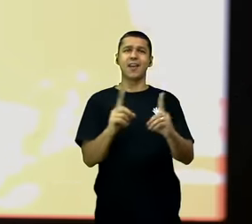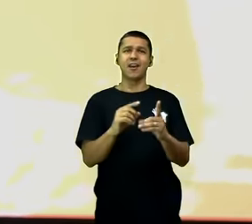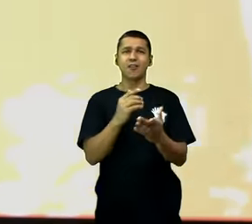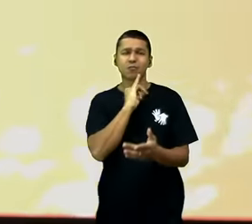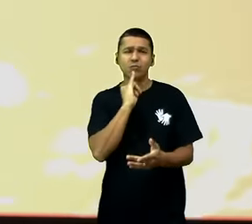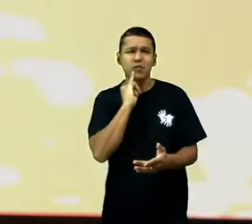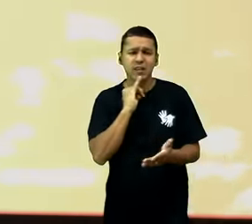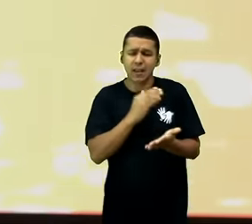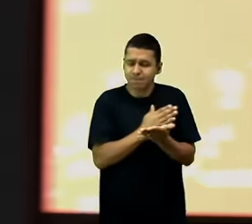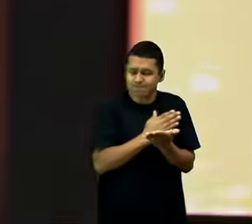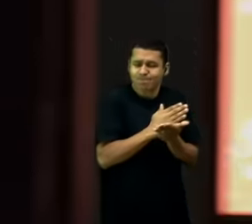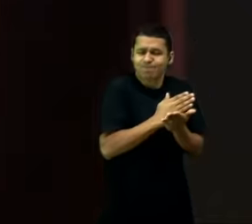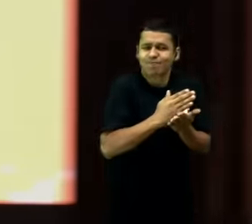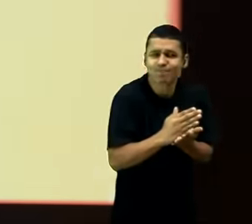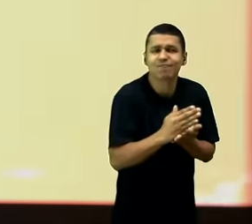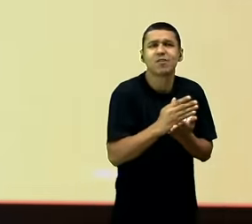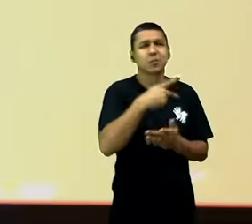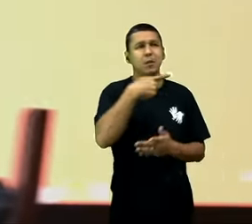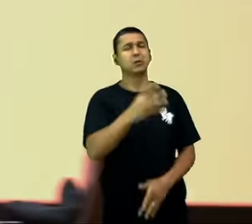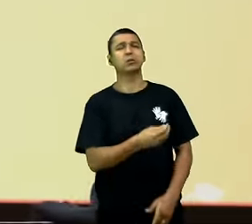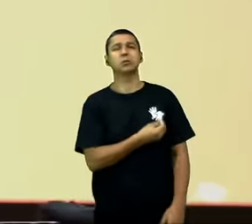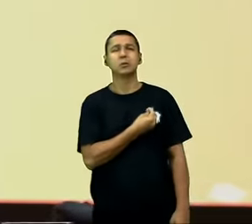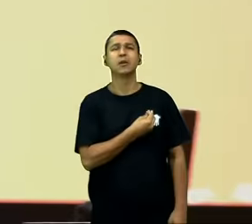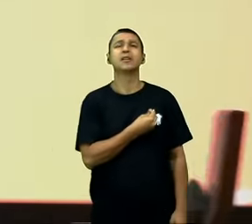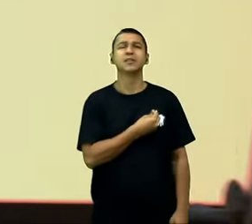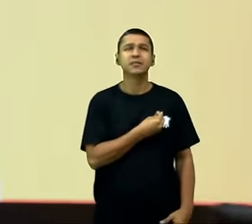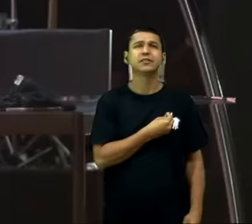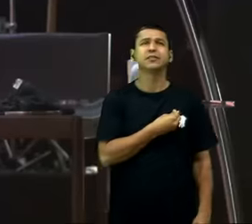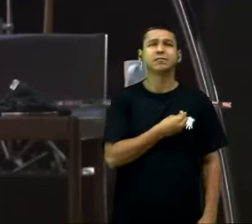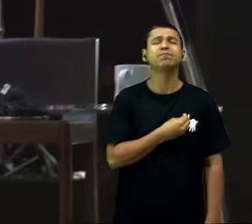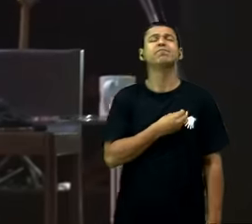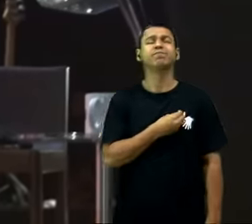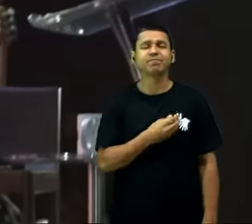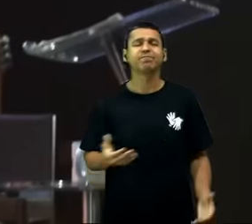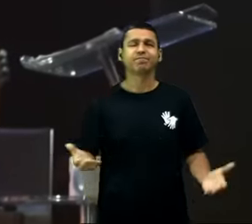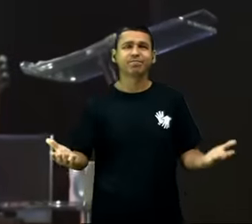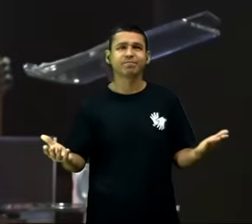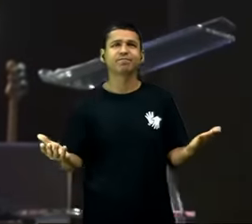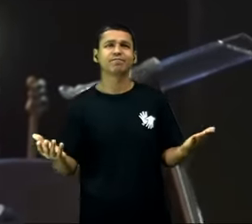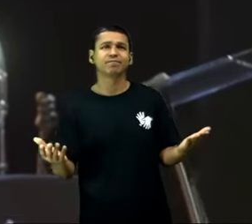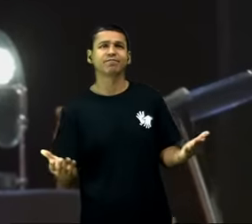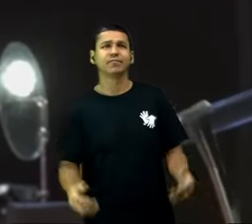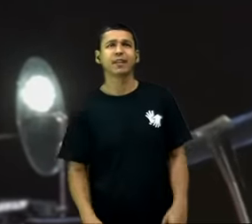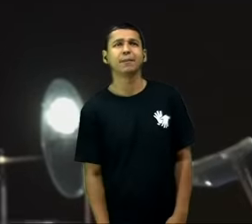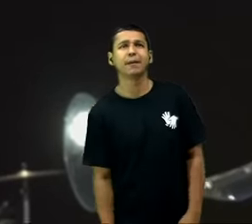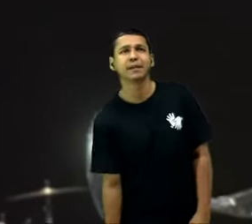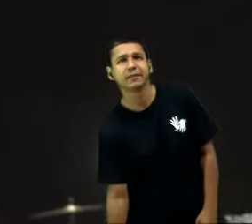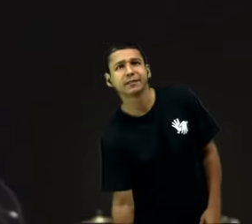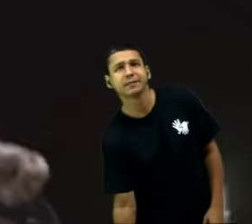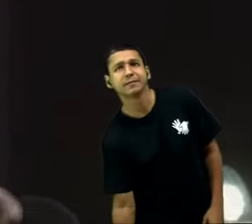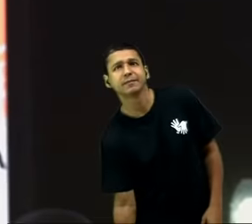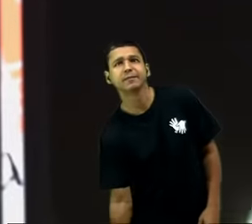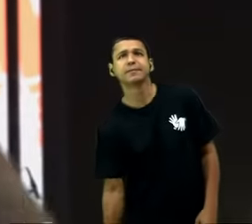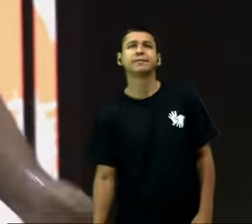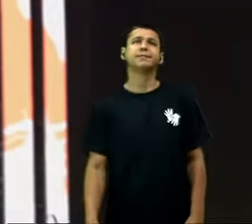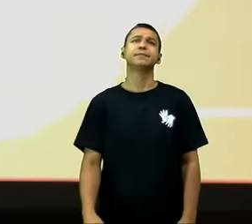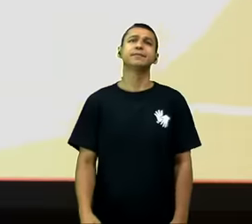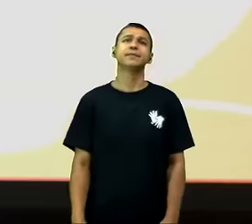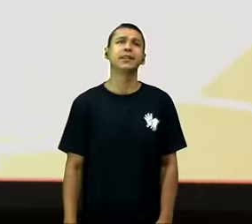Isaac não é o fim do que eu tenho para a tua vida, Isaac é só o início de todas as coisas.